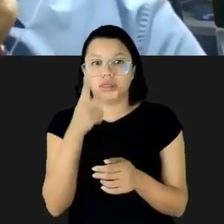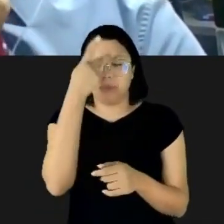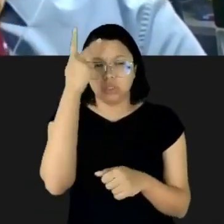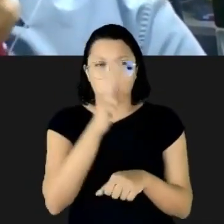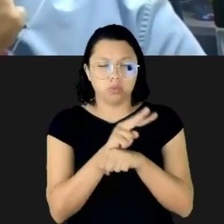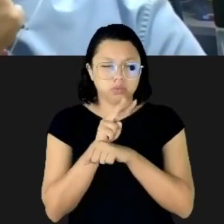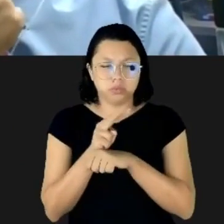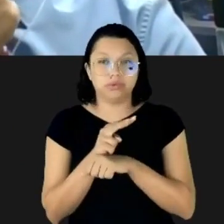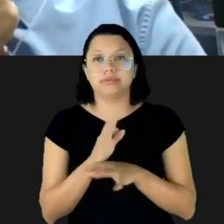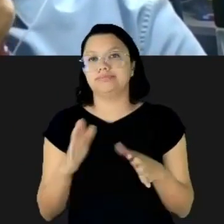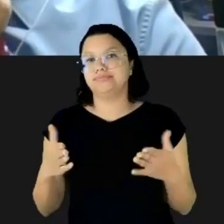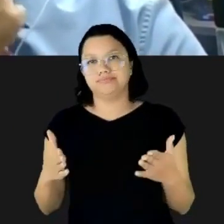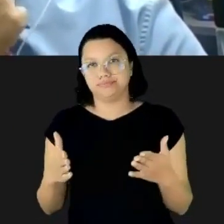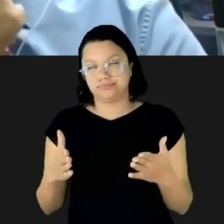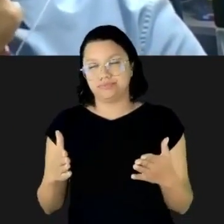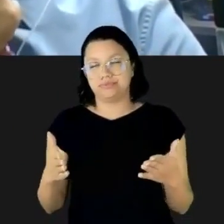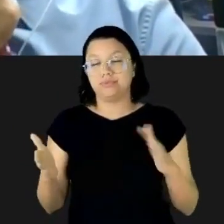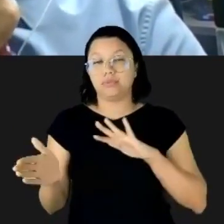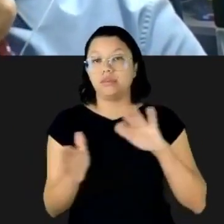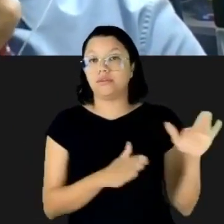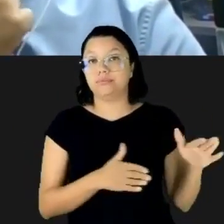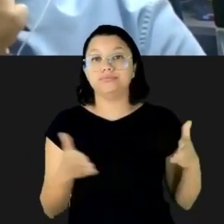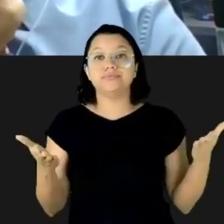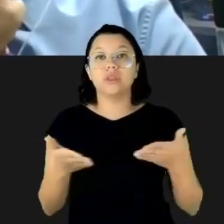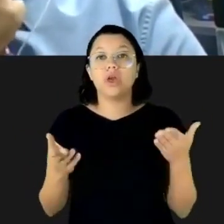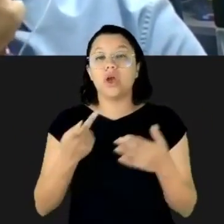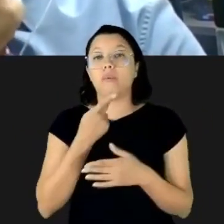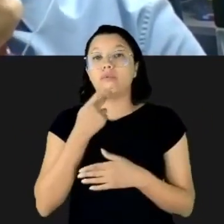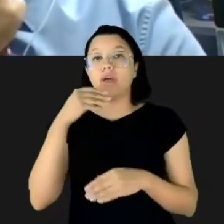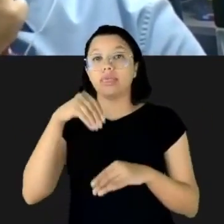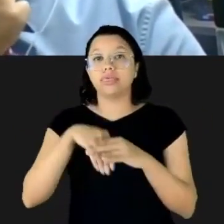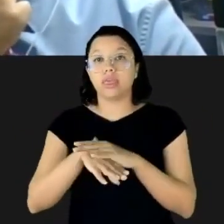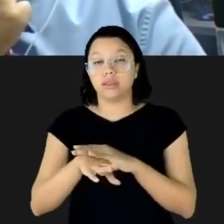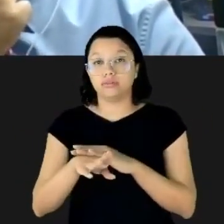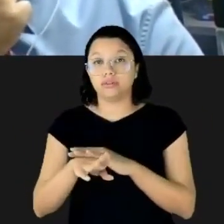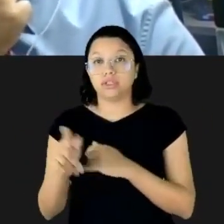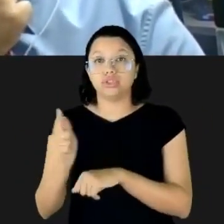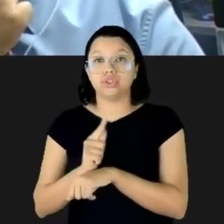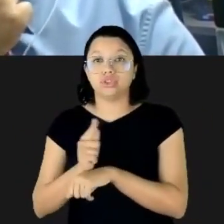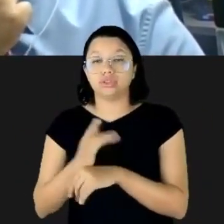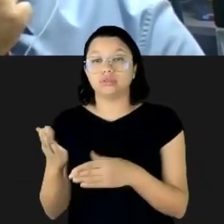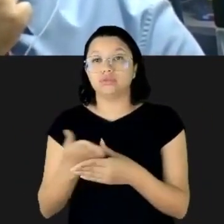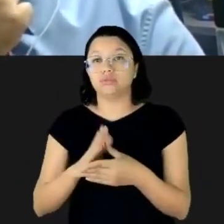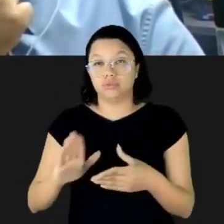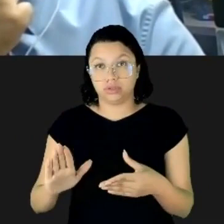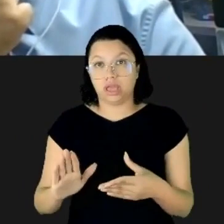então nós vamos entrar agora aqui dentro da gestão do processo propriamente dito